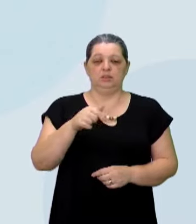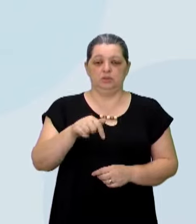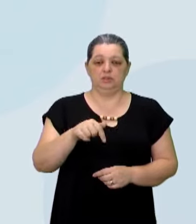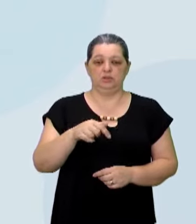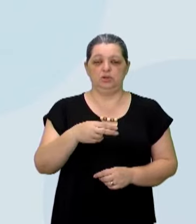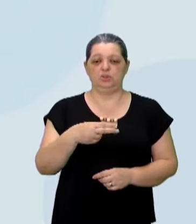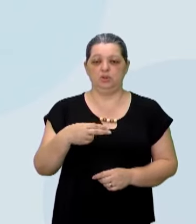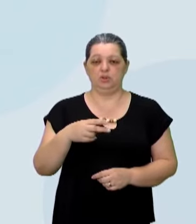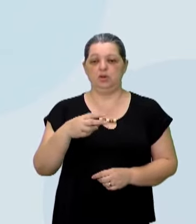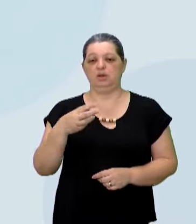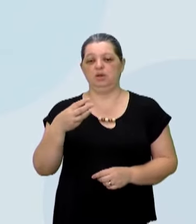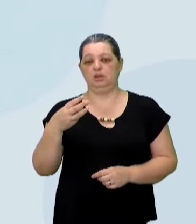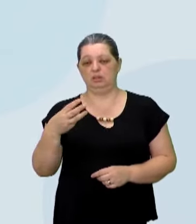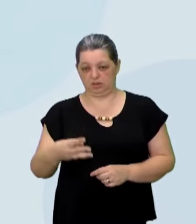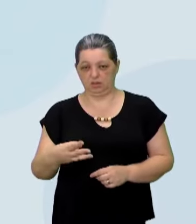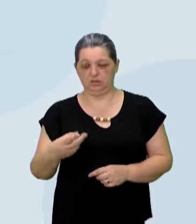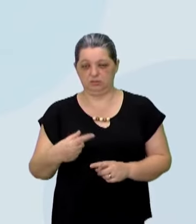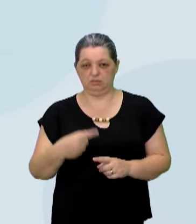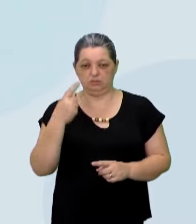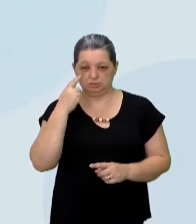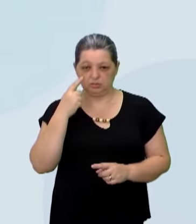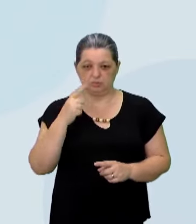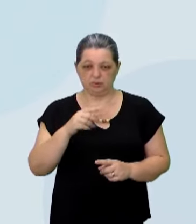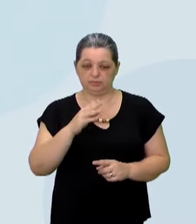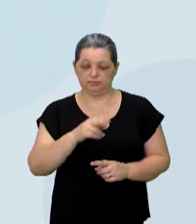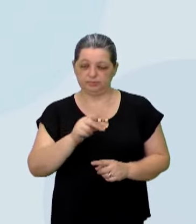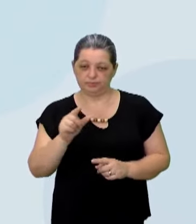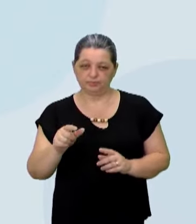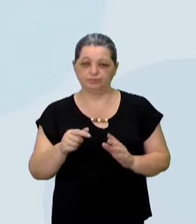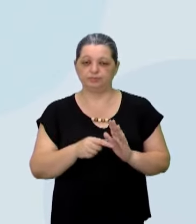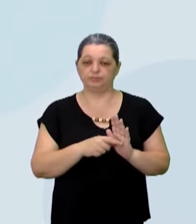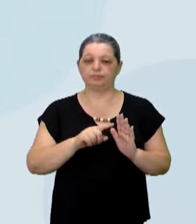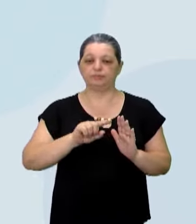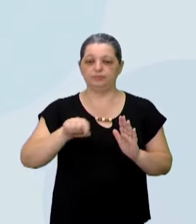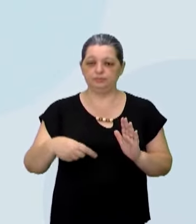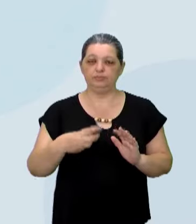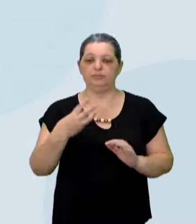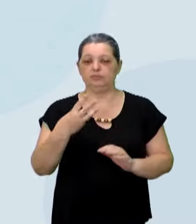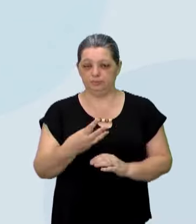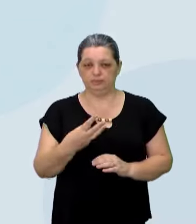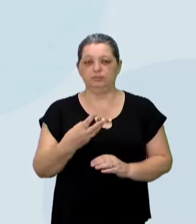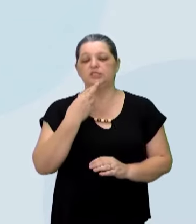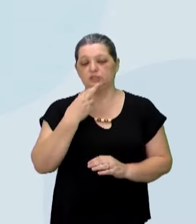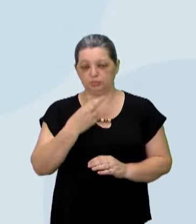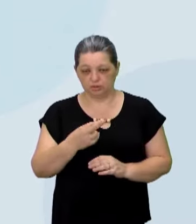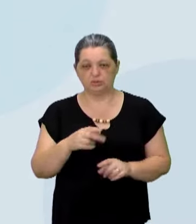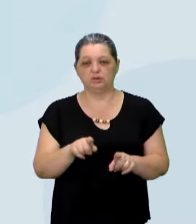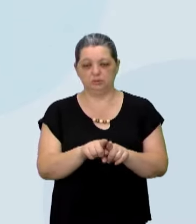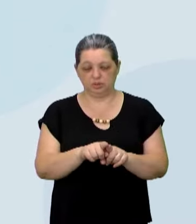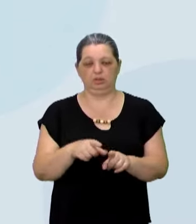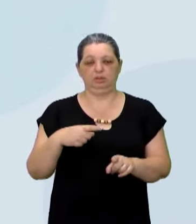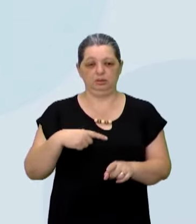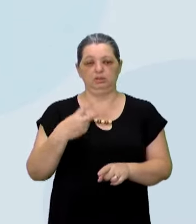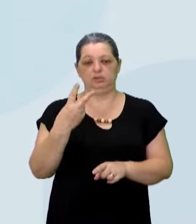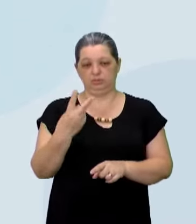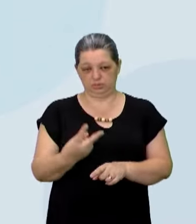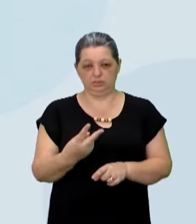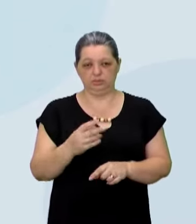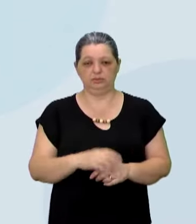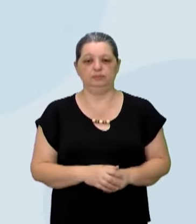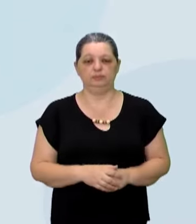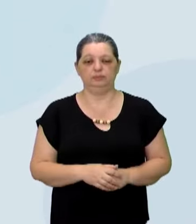duas parcelas aí têm 2 unidades, 2 casas decimais, a resposta também vai ter 2 casas decimais. E